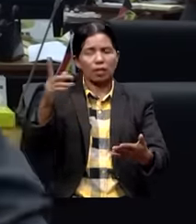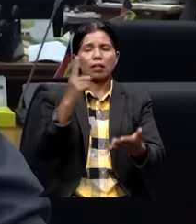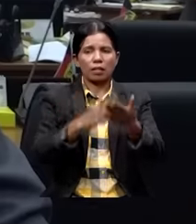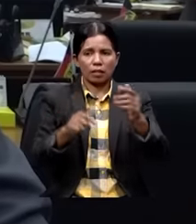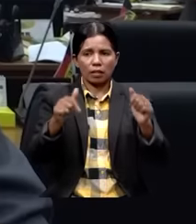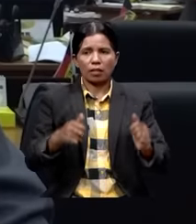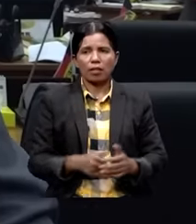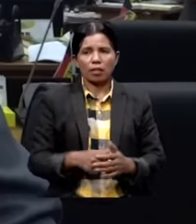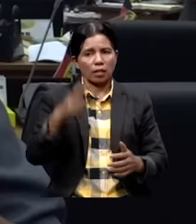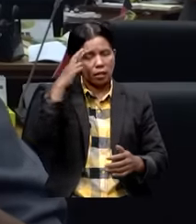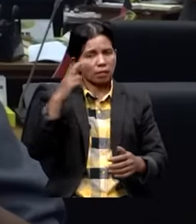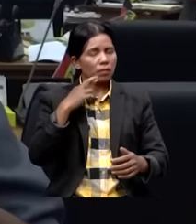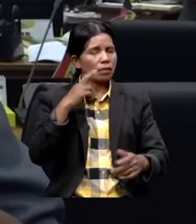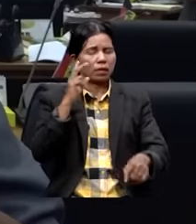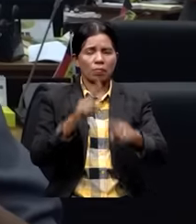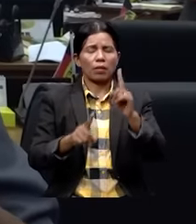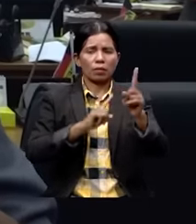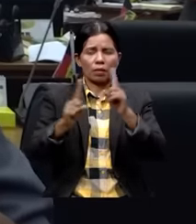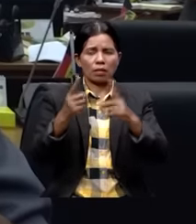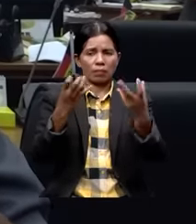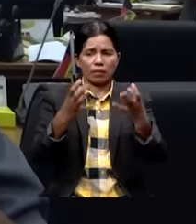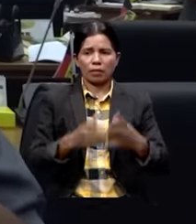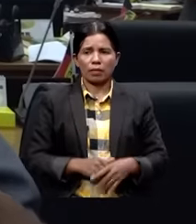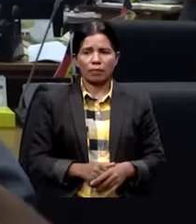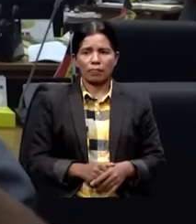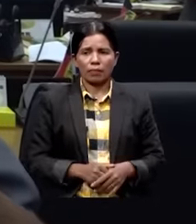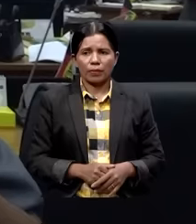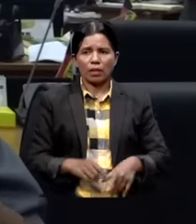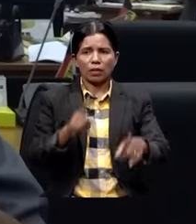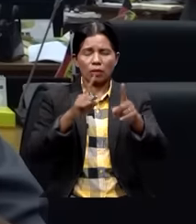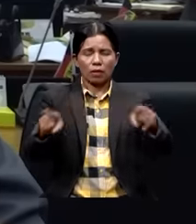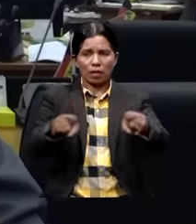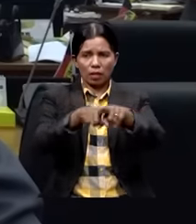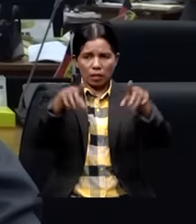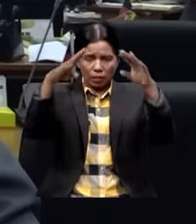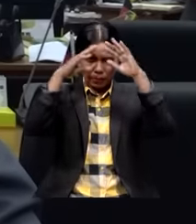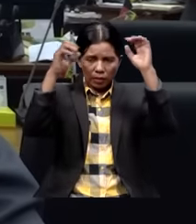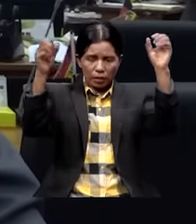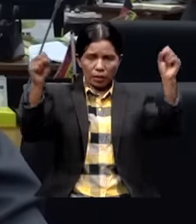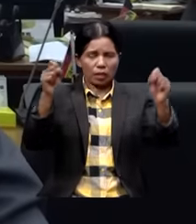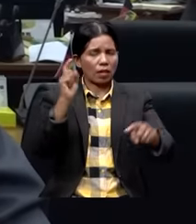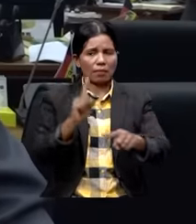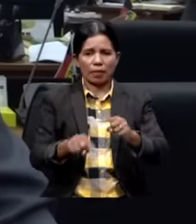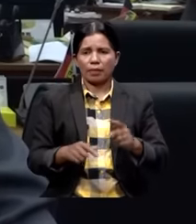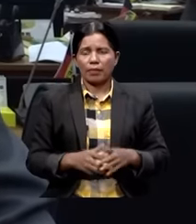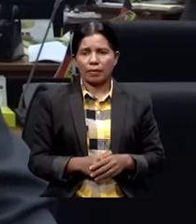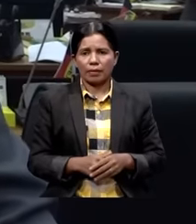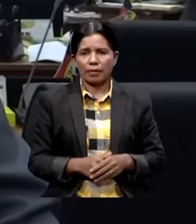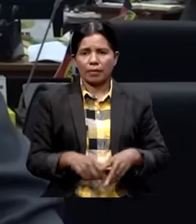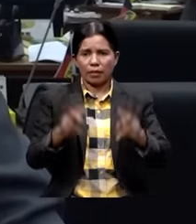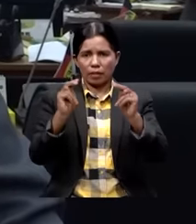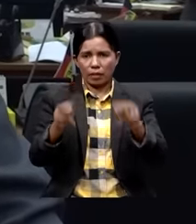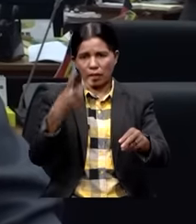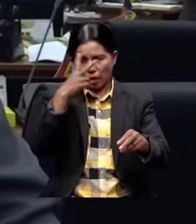Nem beramos orta lá lica qual é barbara. Ah? Qual é nudar presidente da República, mas lá lica tem que hareba